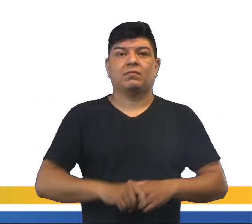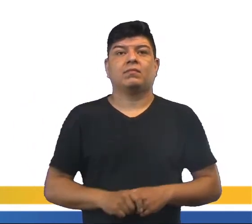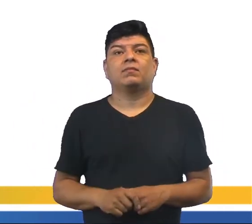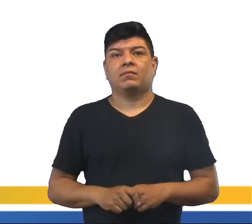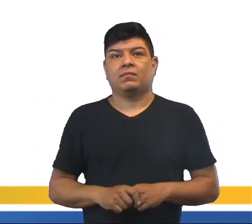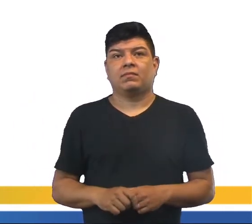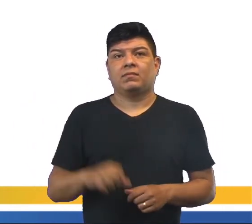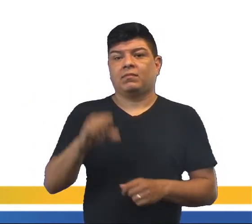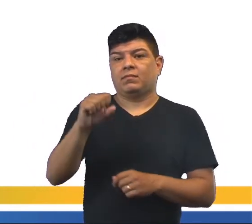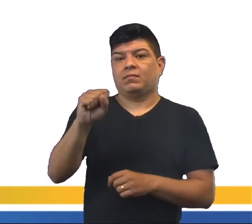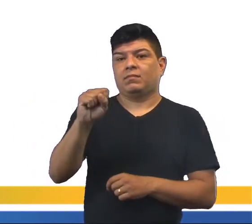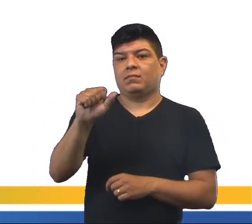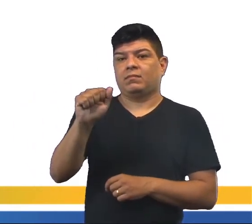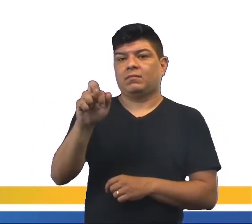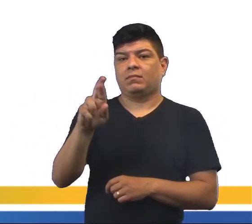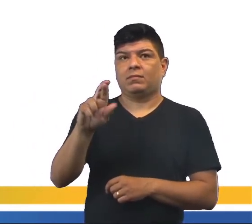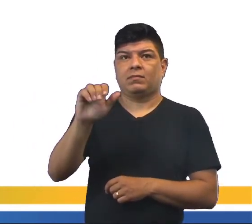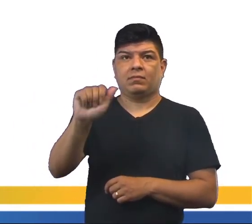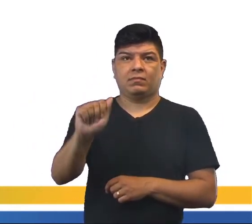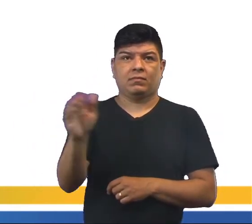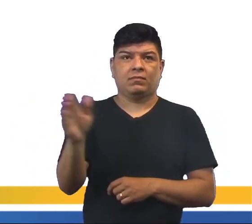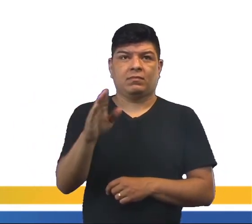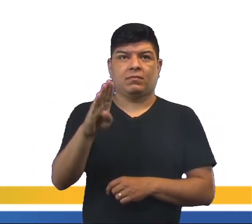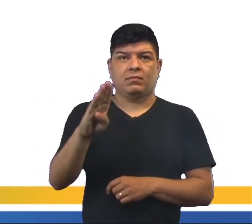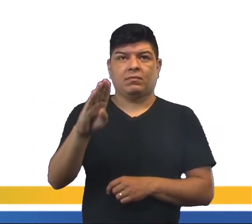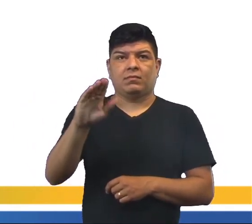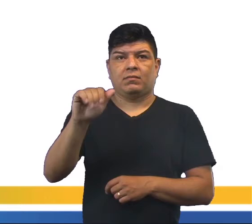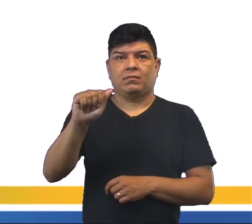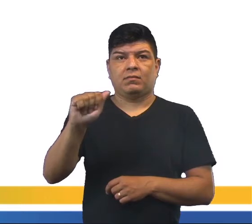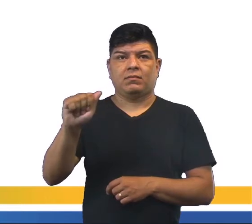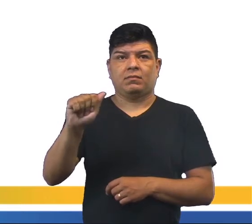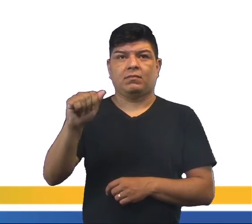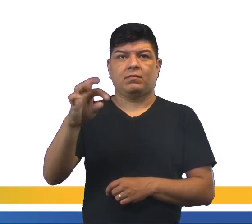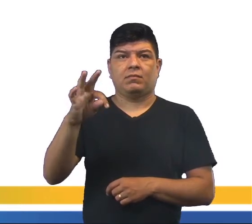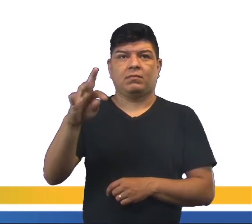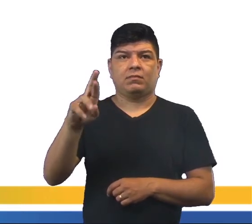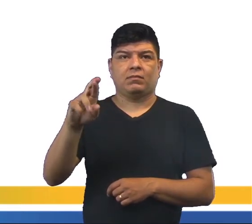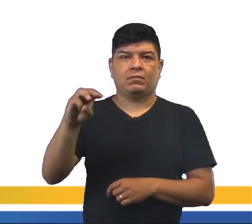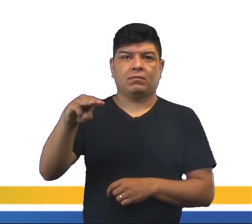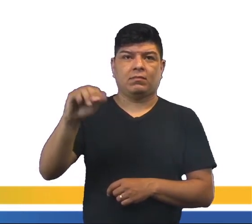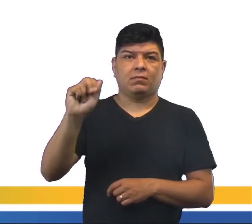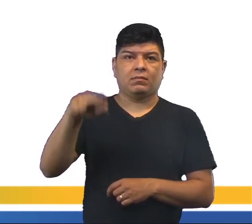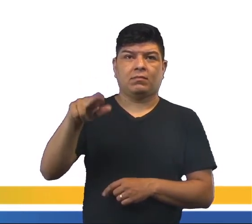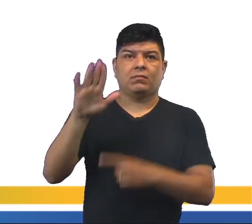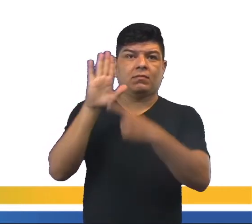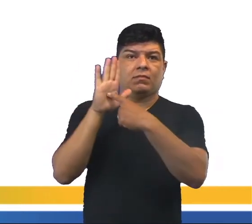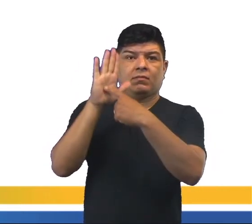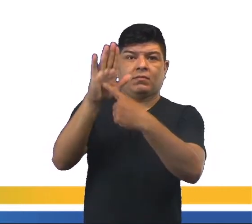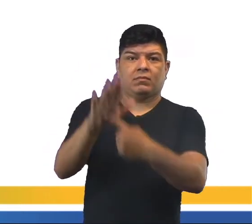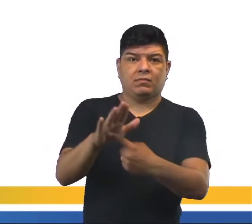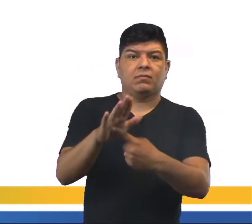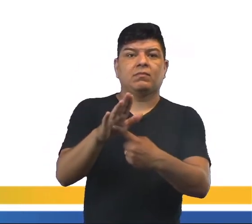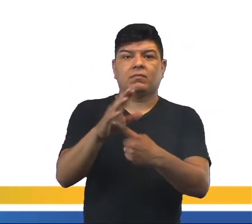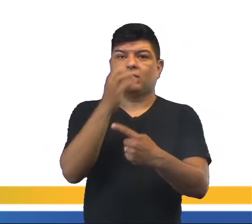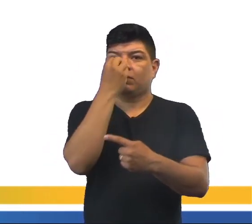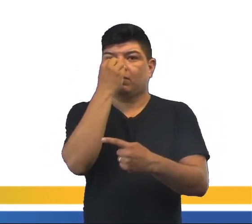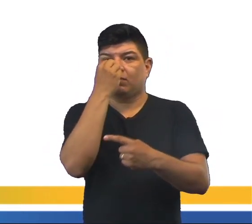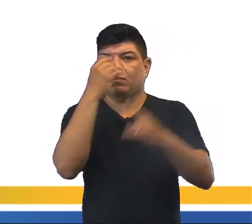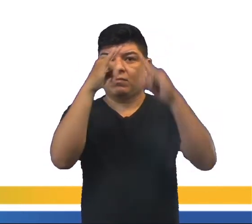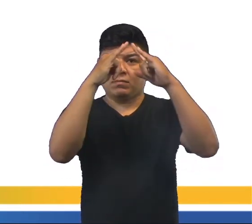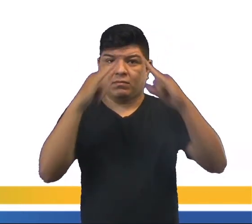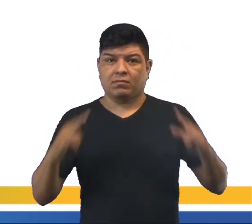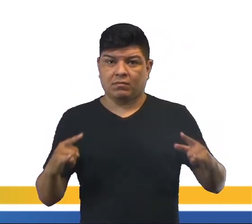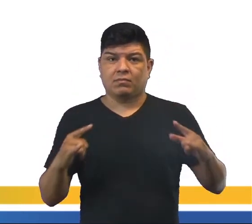Sarah Baartman era uma africana que foi exibida num circo, né? Num lugar